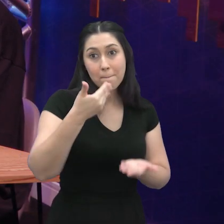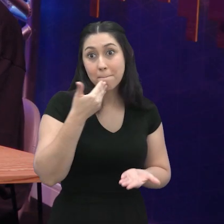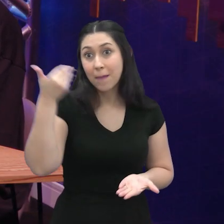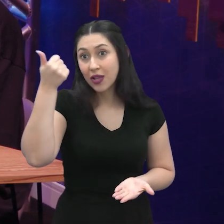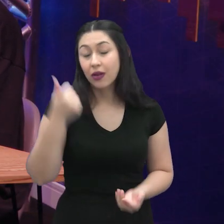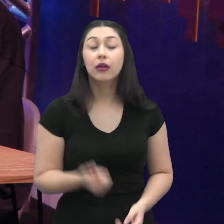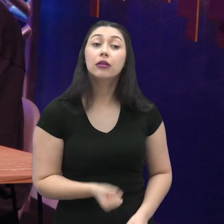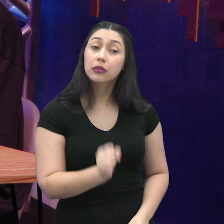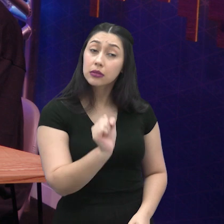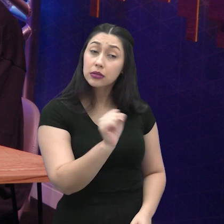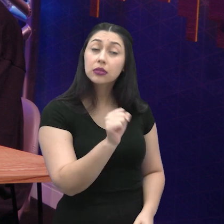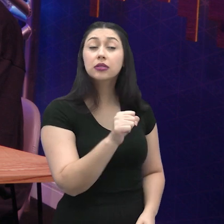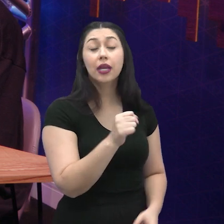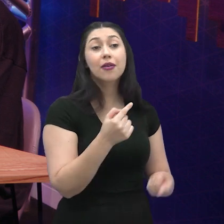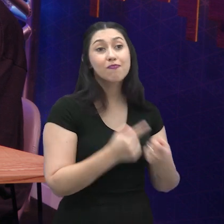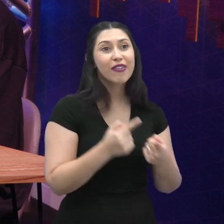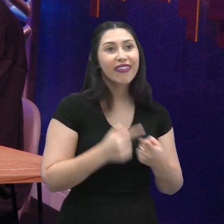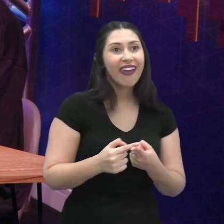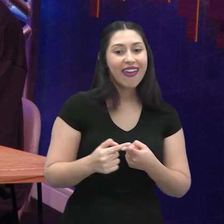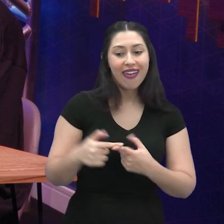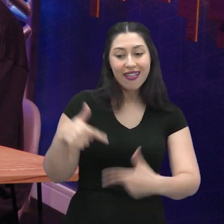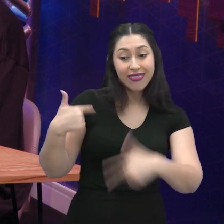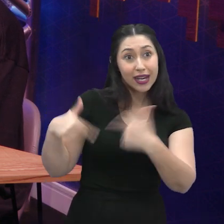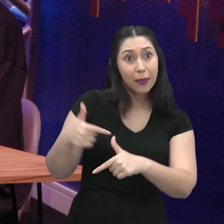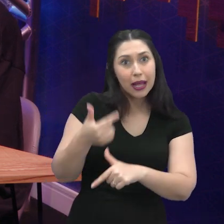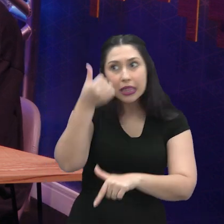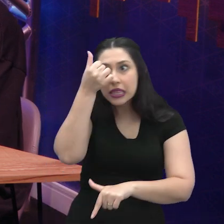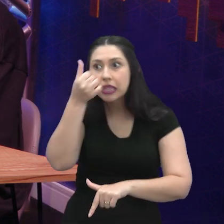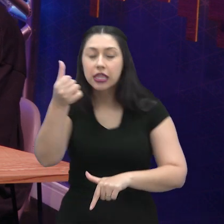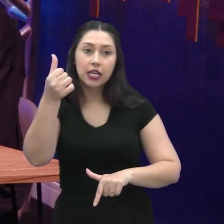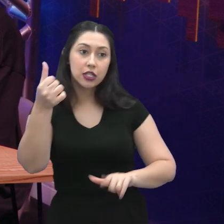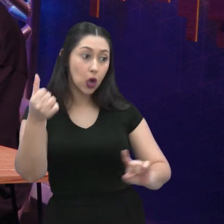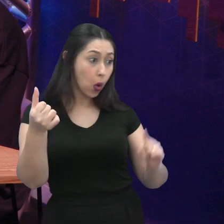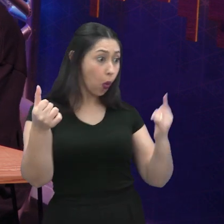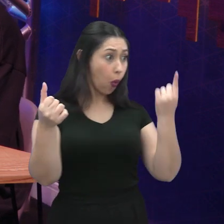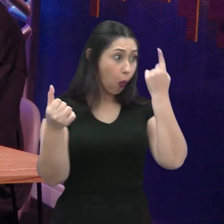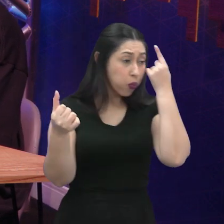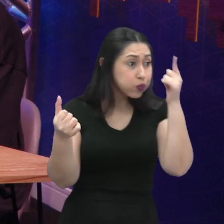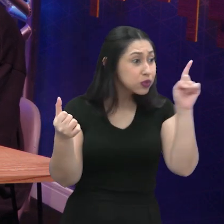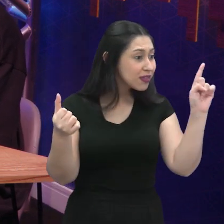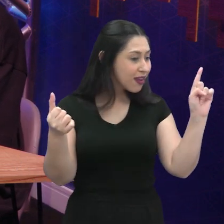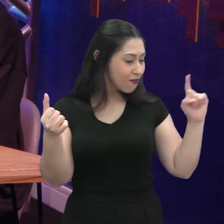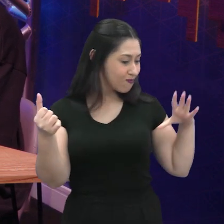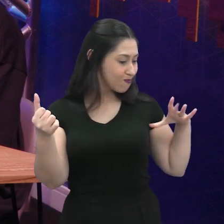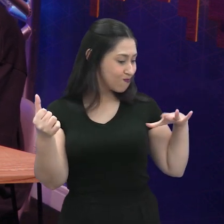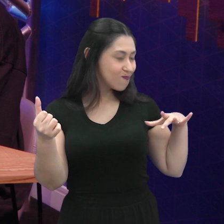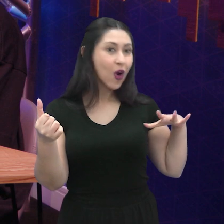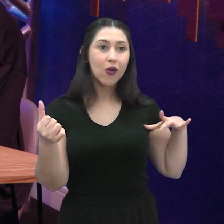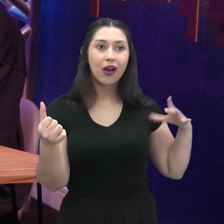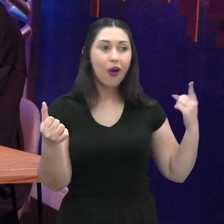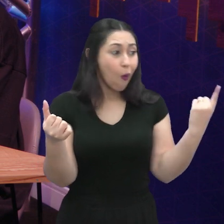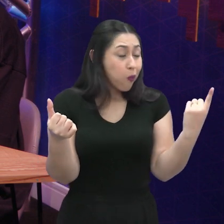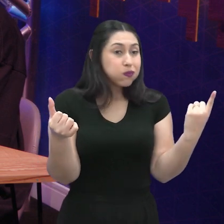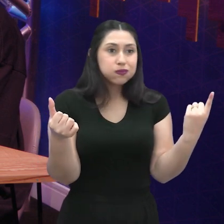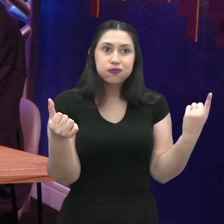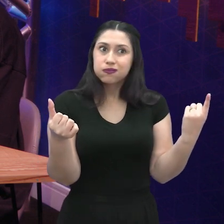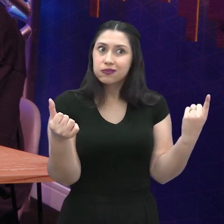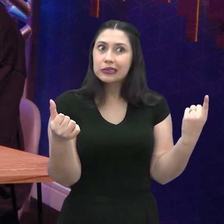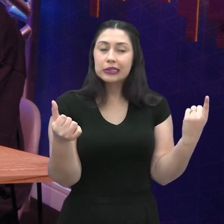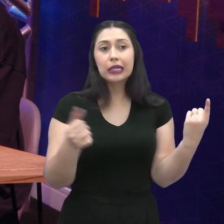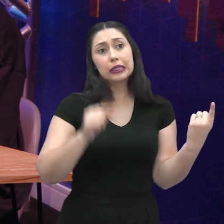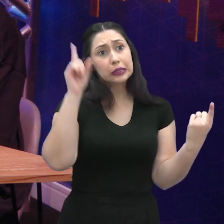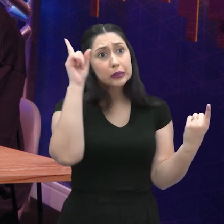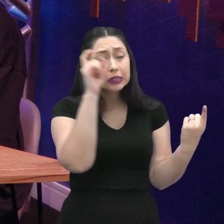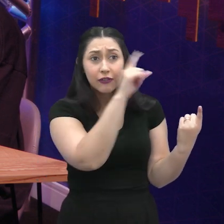relação. Perfeito, e a gente está falando dessa escala 6-1, né? Escala 6x1, na qual a pessoa precisa trabalhar